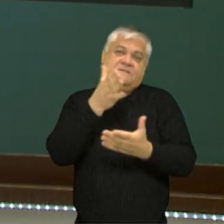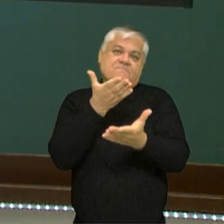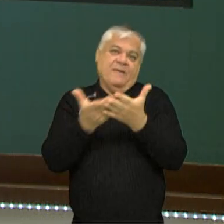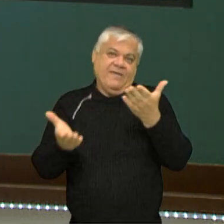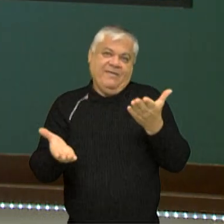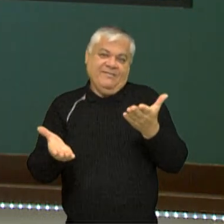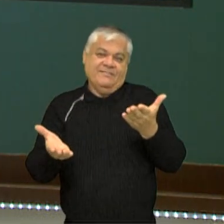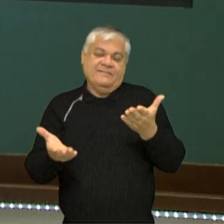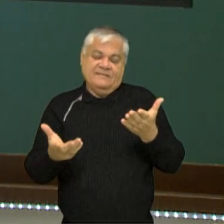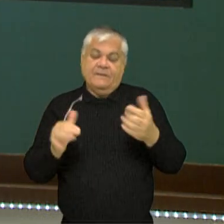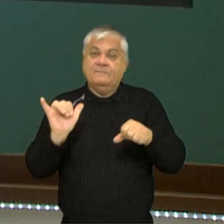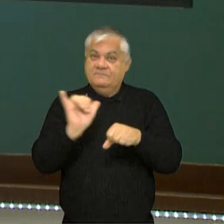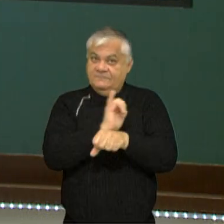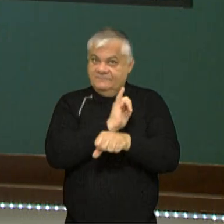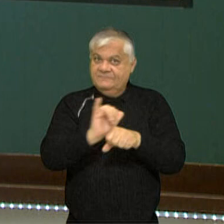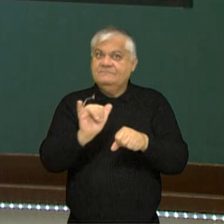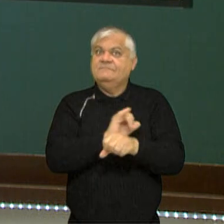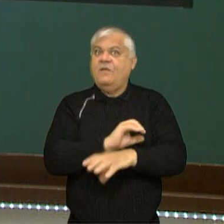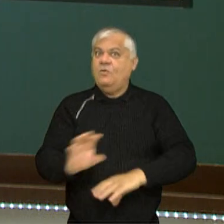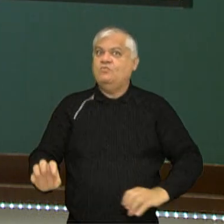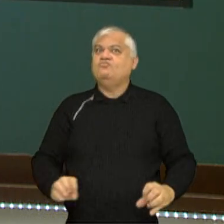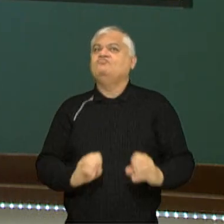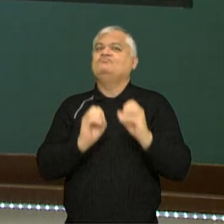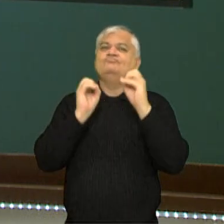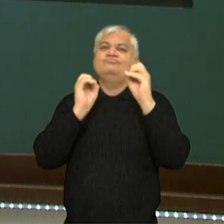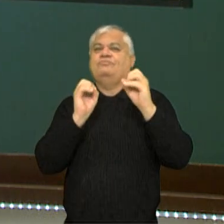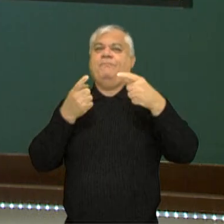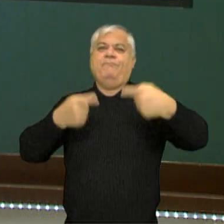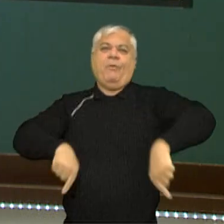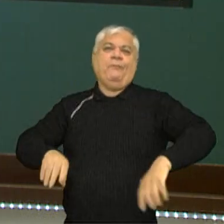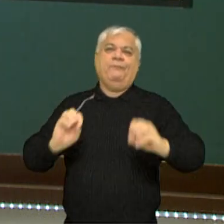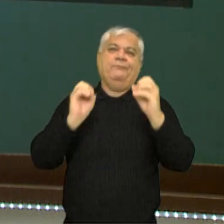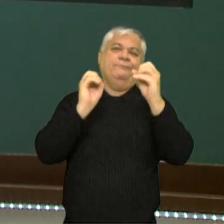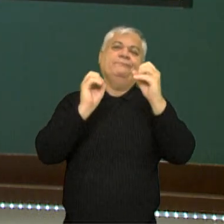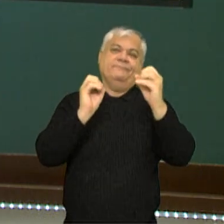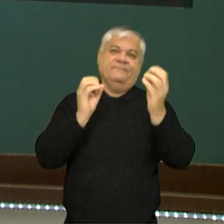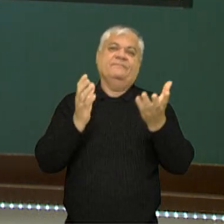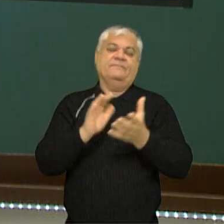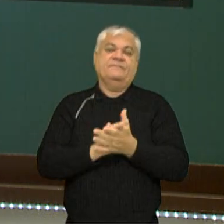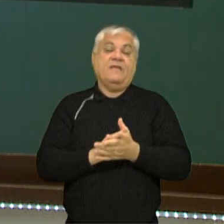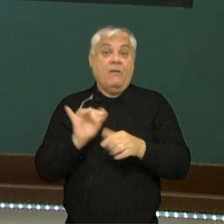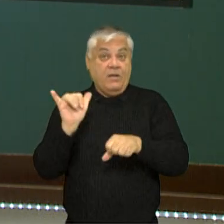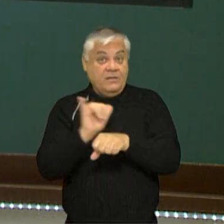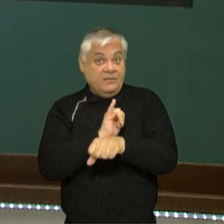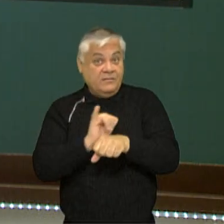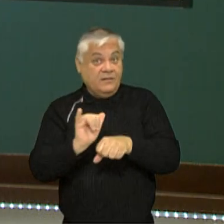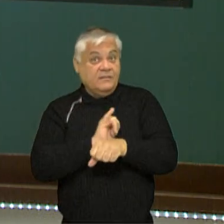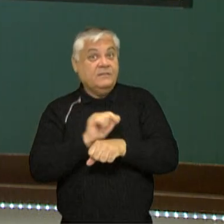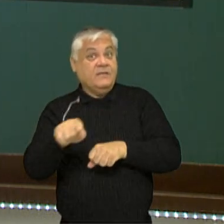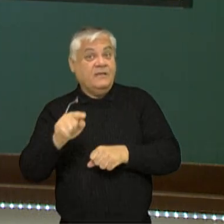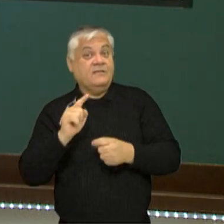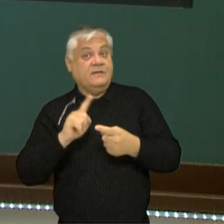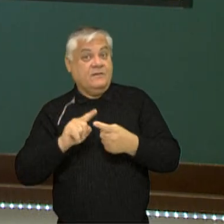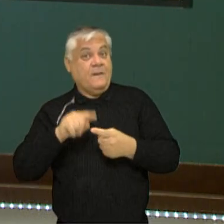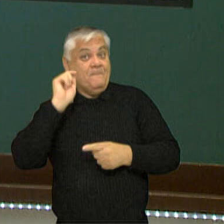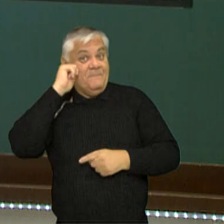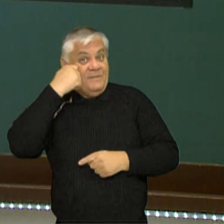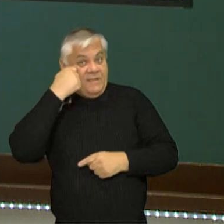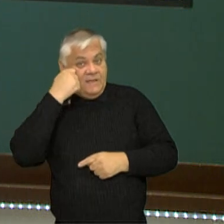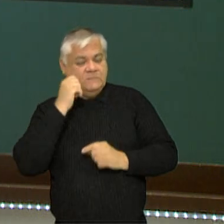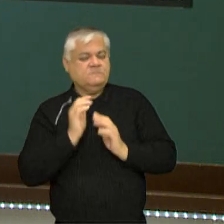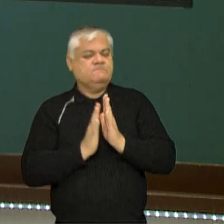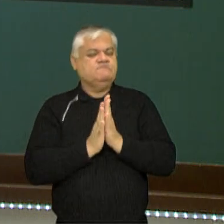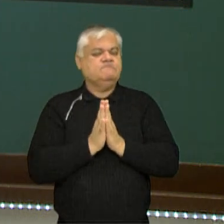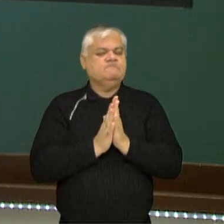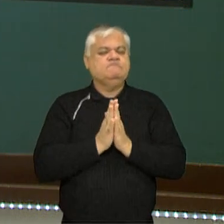a partida fica empatada, tá? Então a estratégia de quem está com as peças pretas, por exemplo, numa